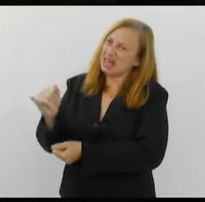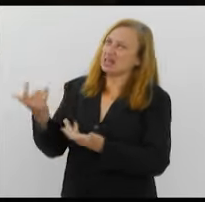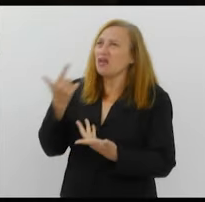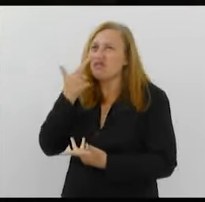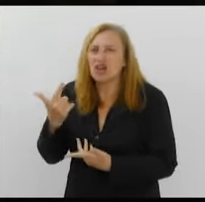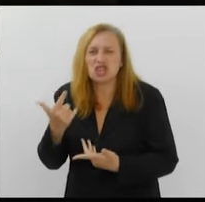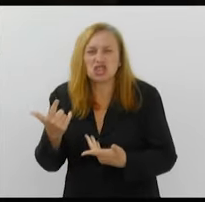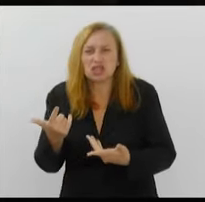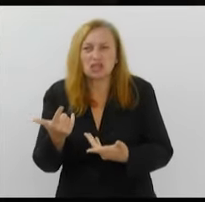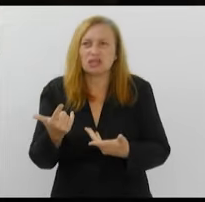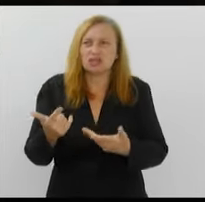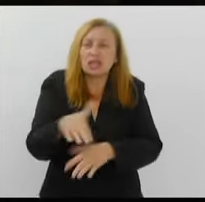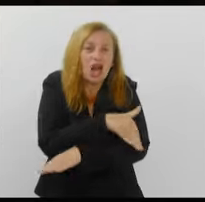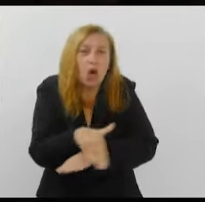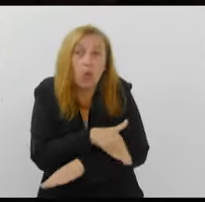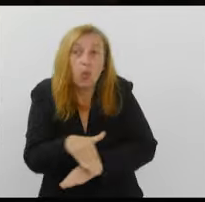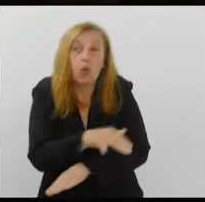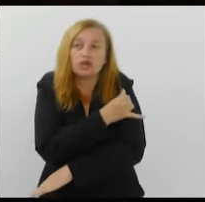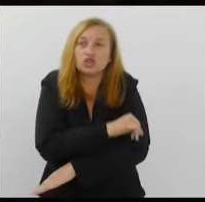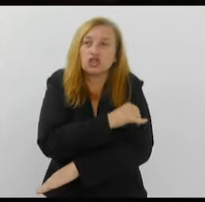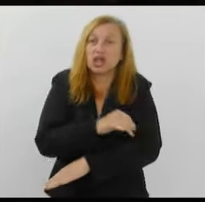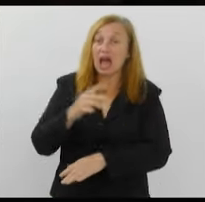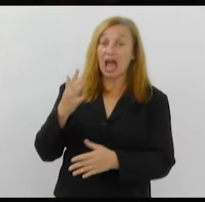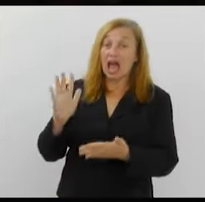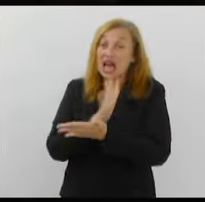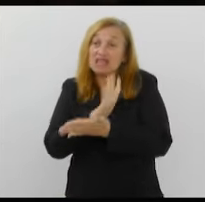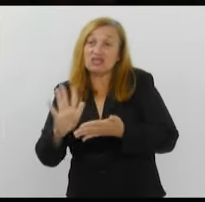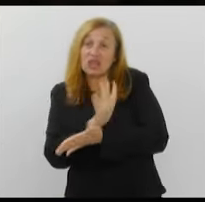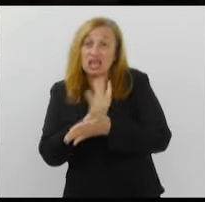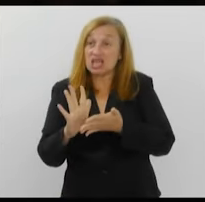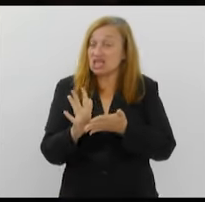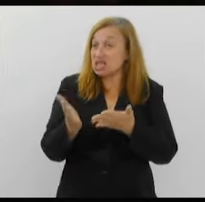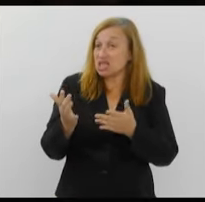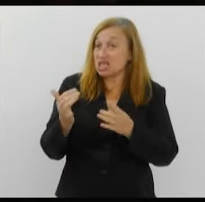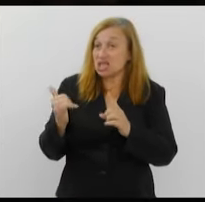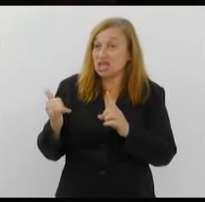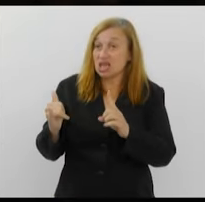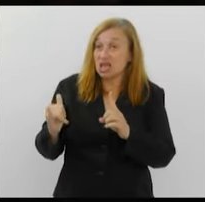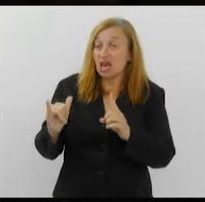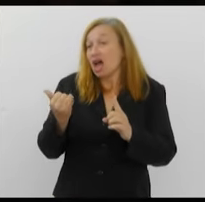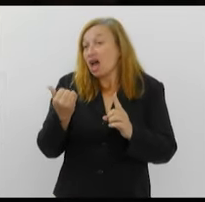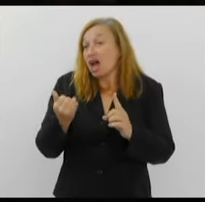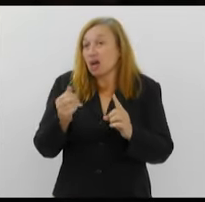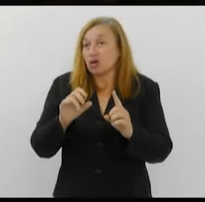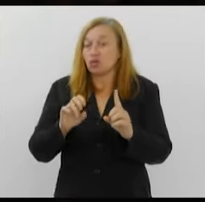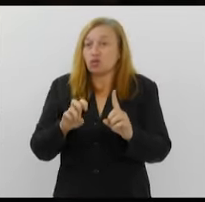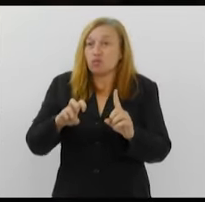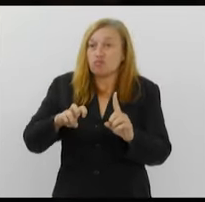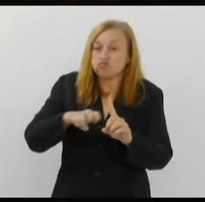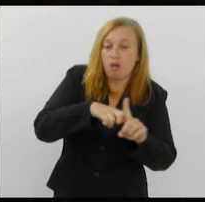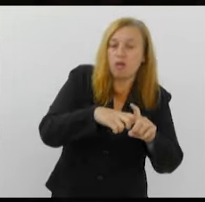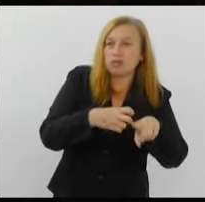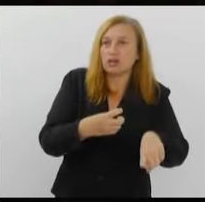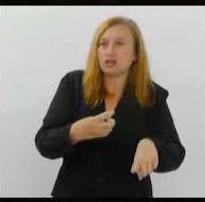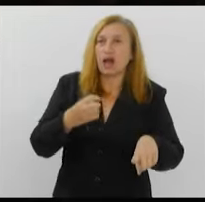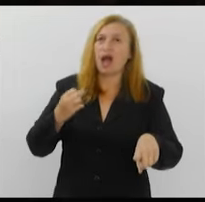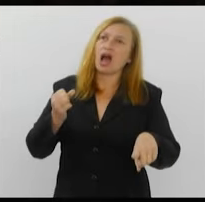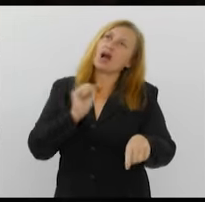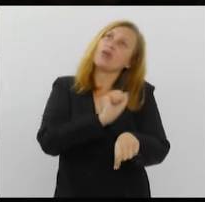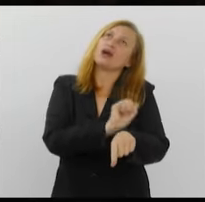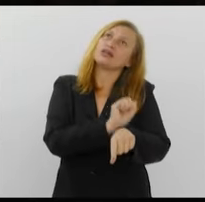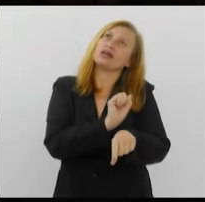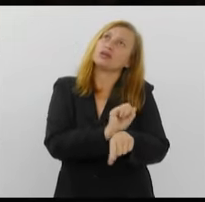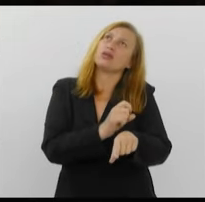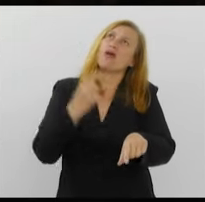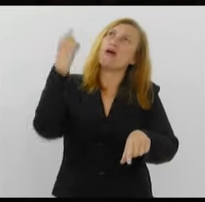Rio de Janeiro? Às vezes um cidadão atropelado fica horas e horas e horas esperando o carro para a perícia.